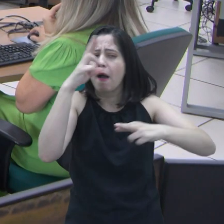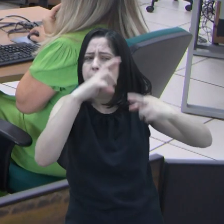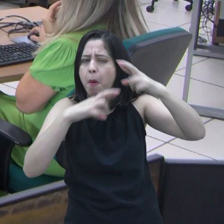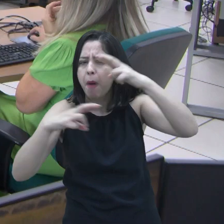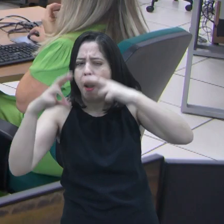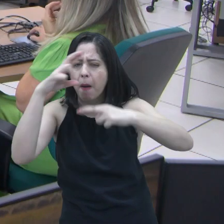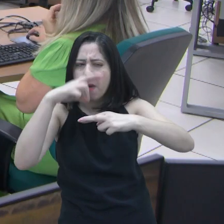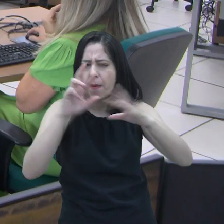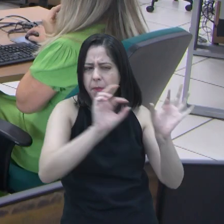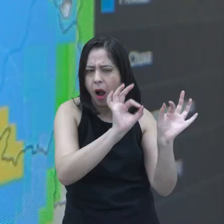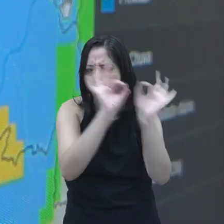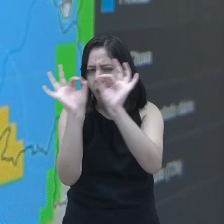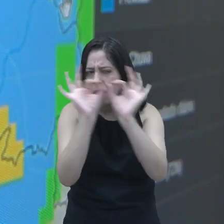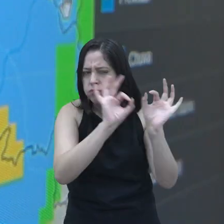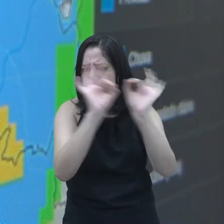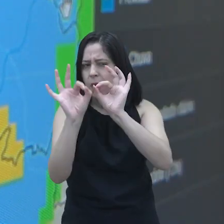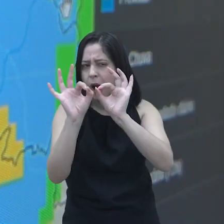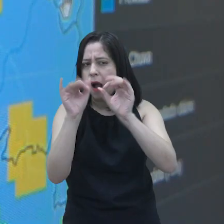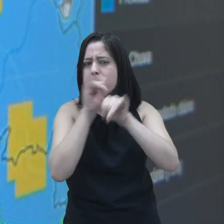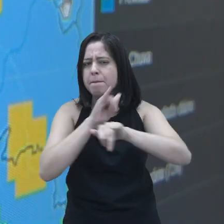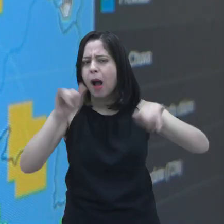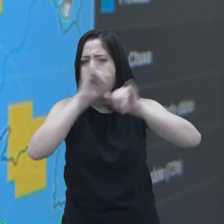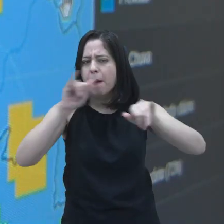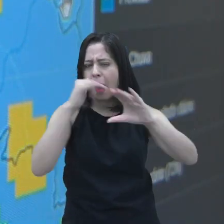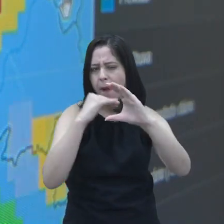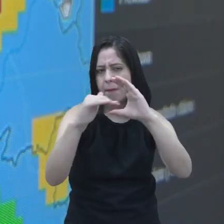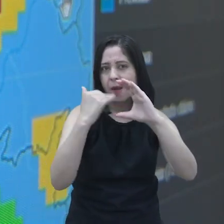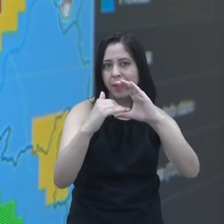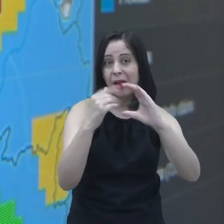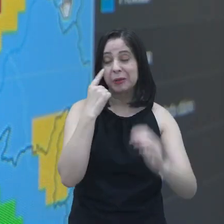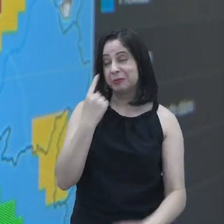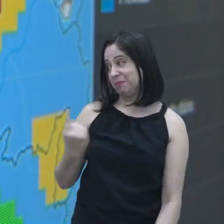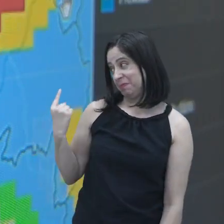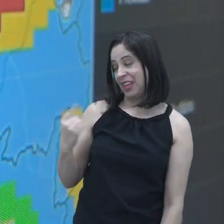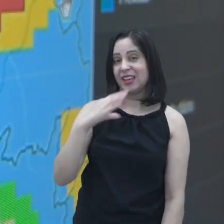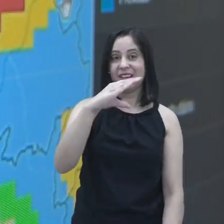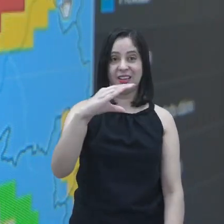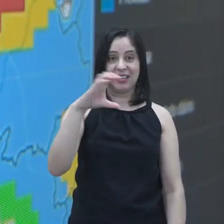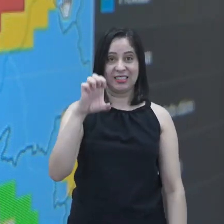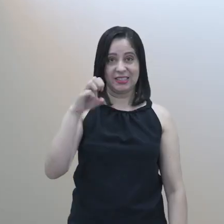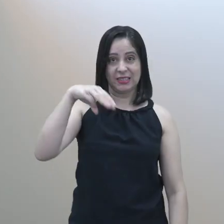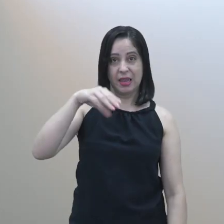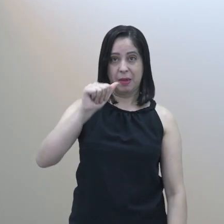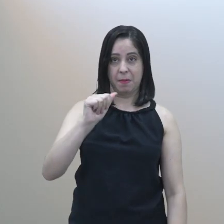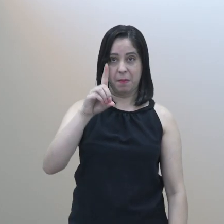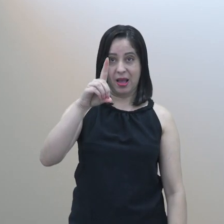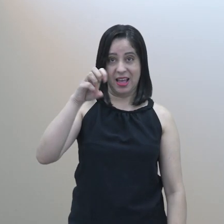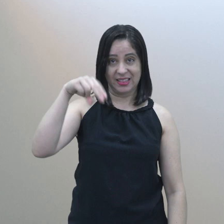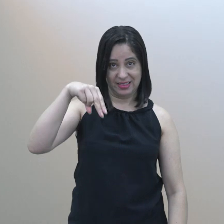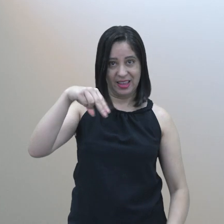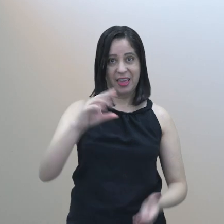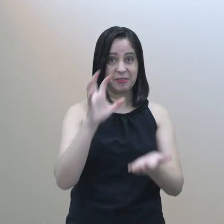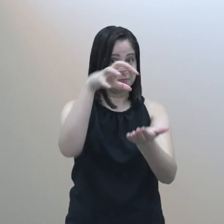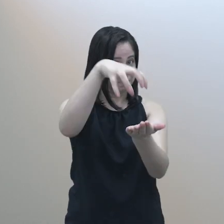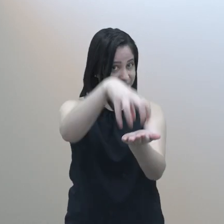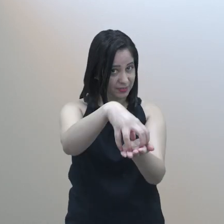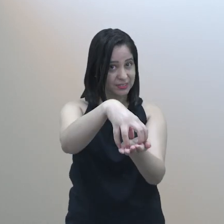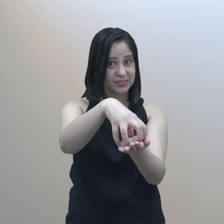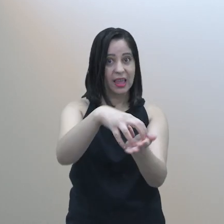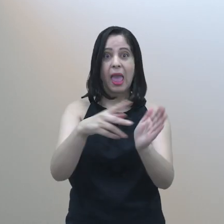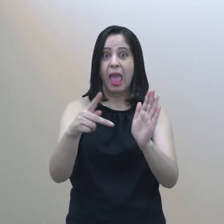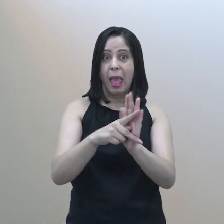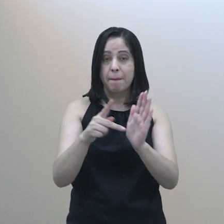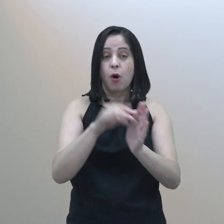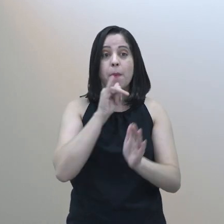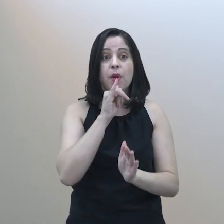por analisar, acompanhar e emitir esses dados climáticos é o CEMADEM, o Centro Nacional de